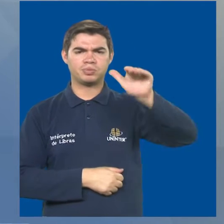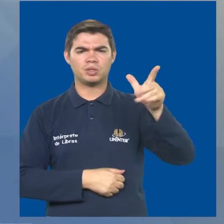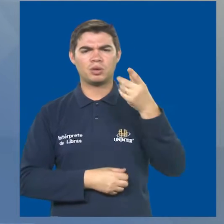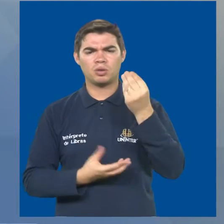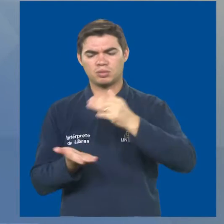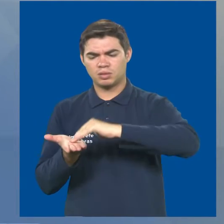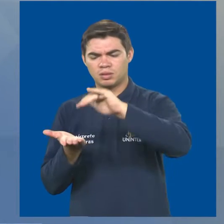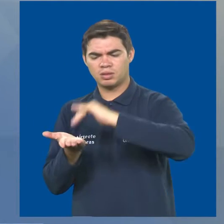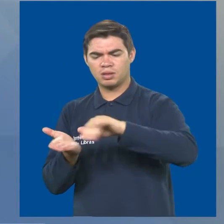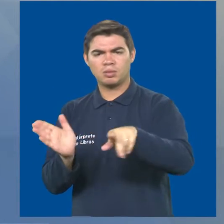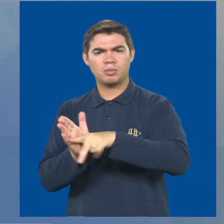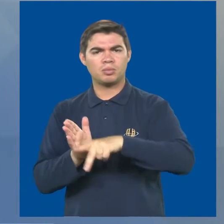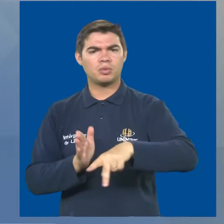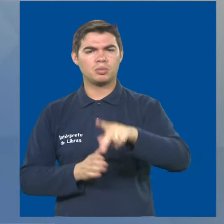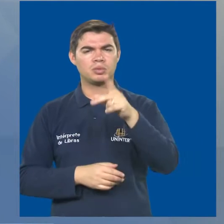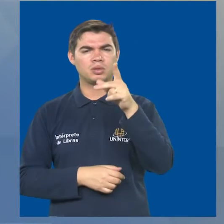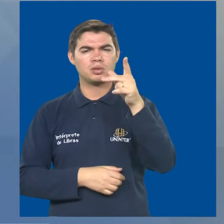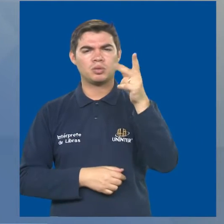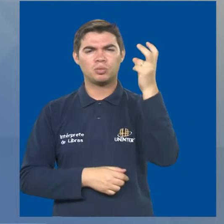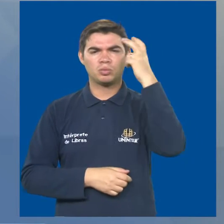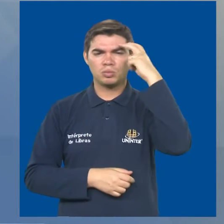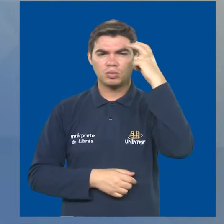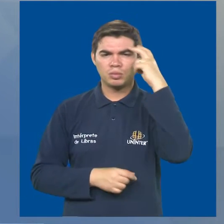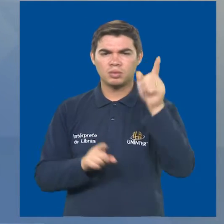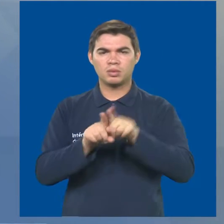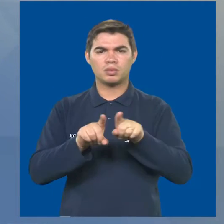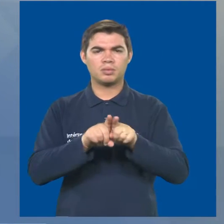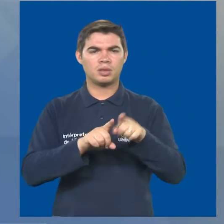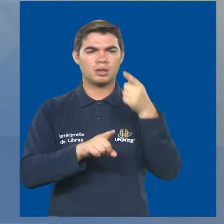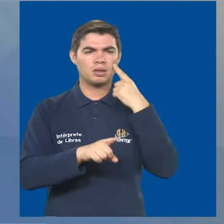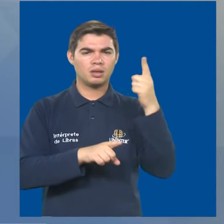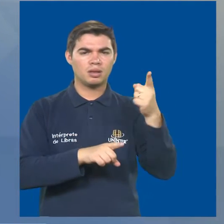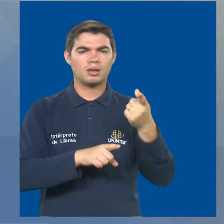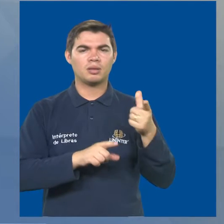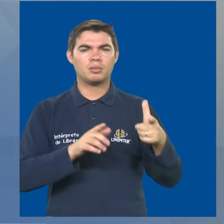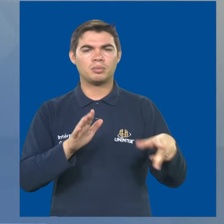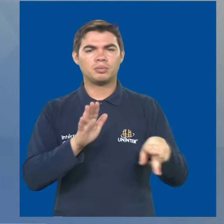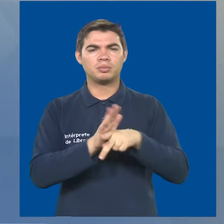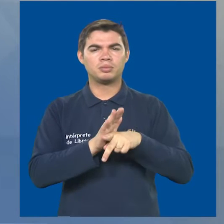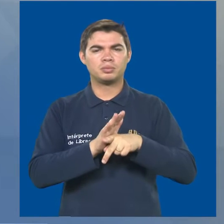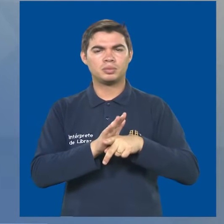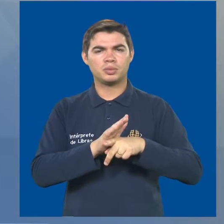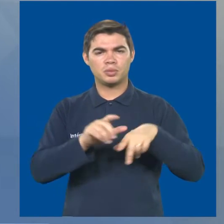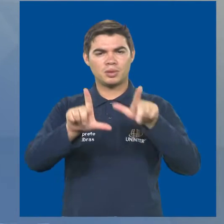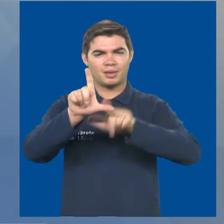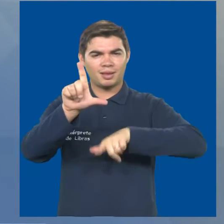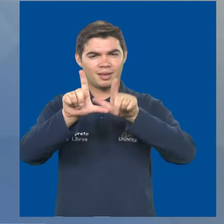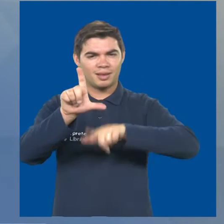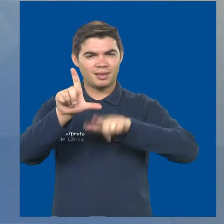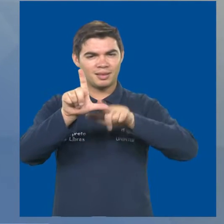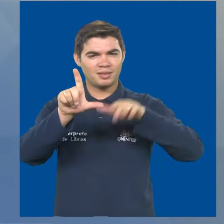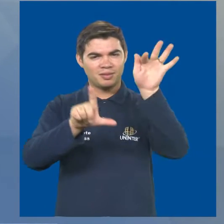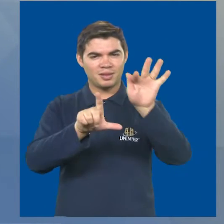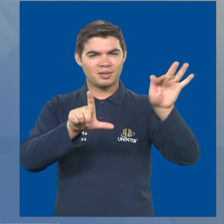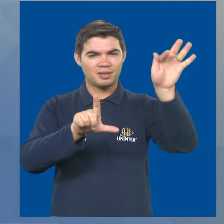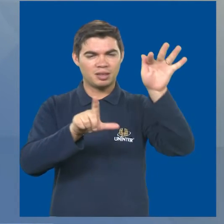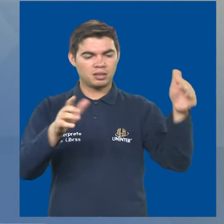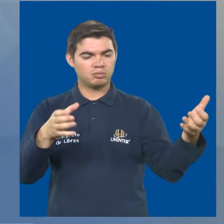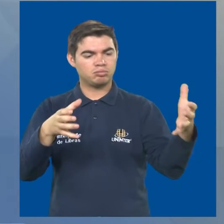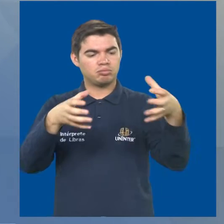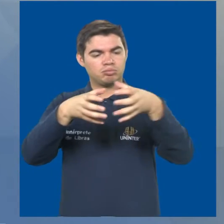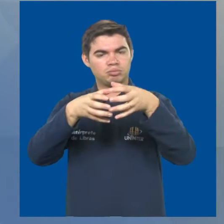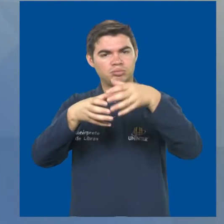da cultura e depois membro da academia brasileira de letras né até 2010